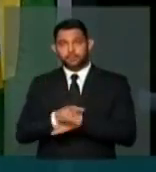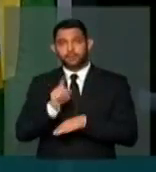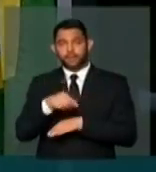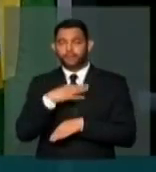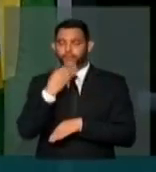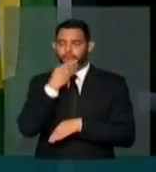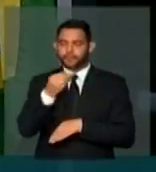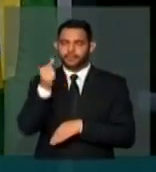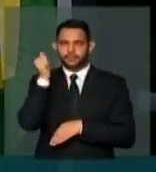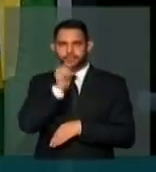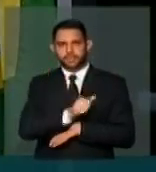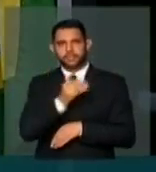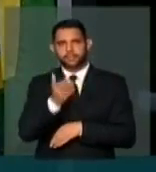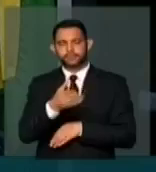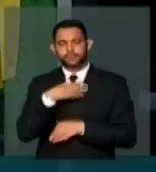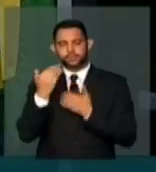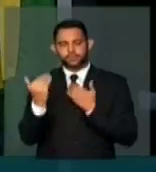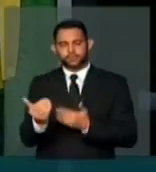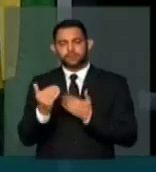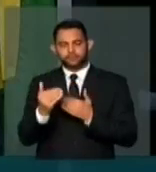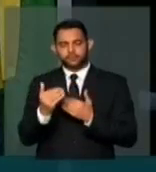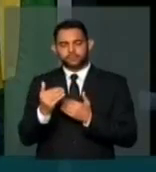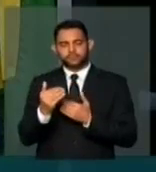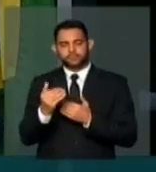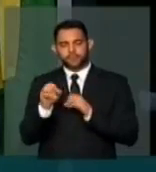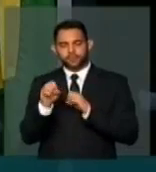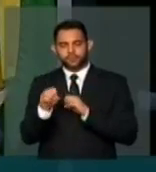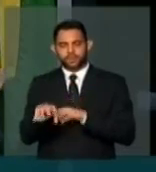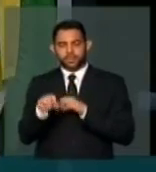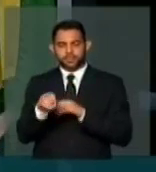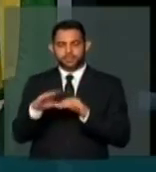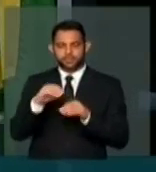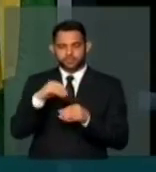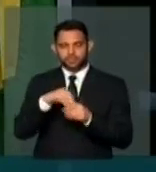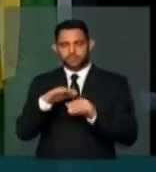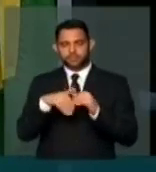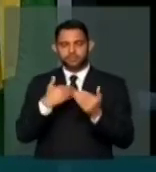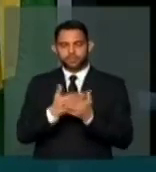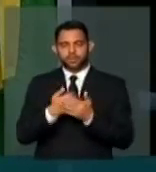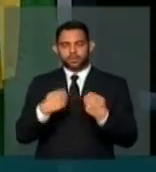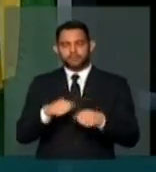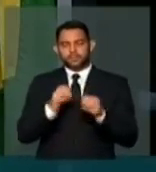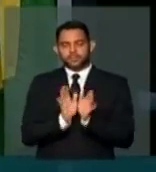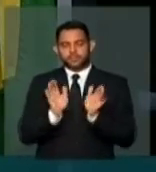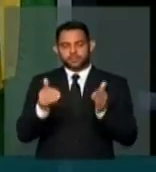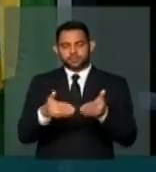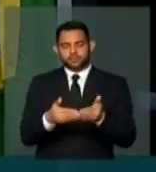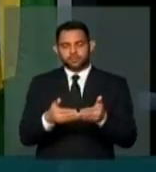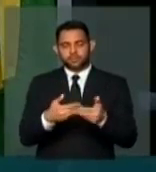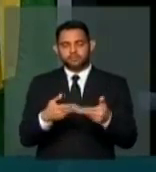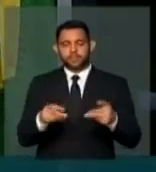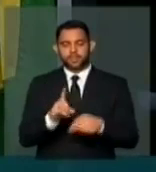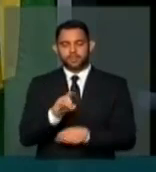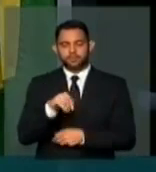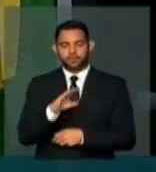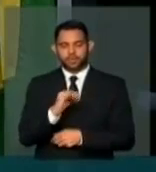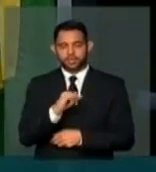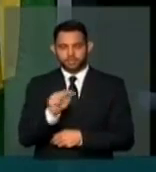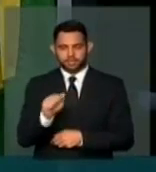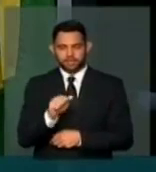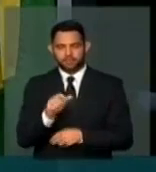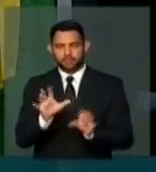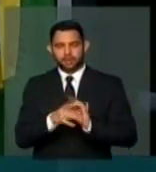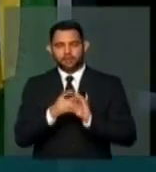do homem, da mulher, do jovem, da educação na escola, que tem que ser direcionada para a democracia,